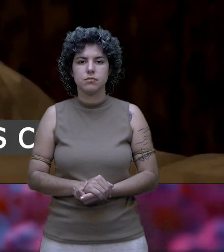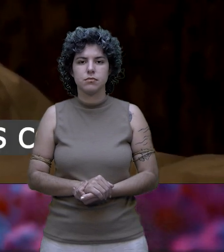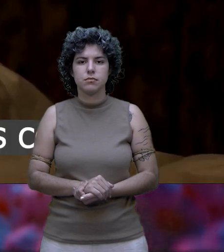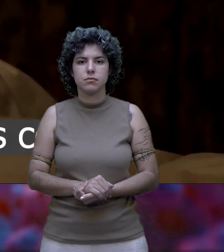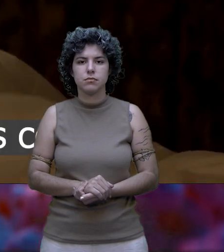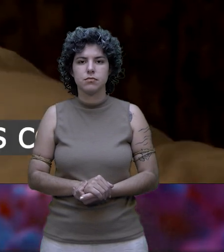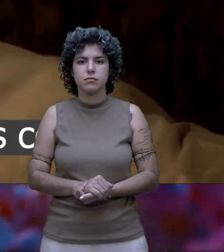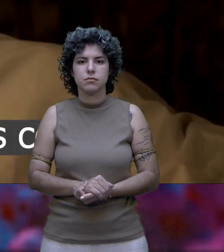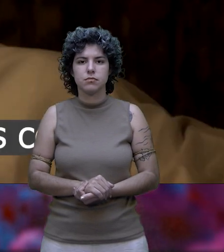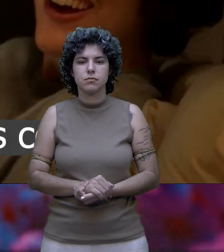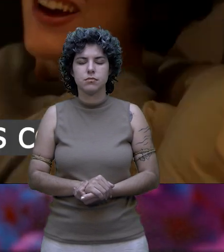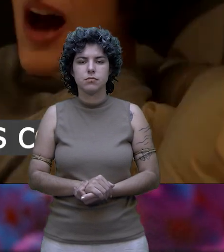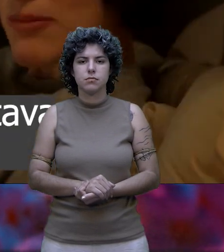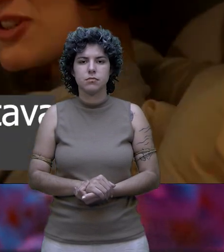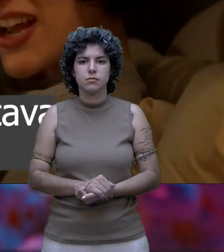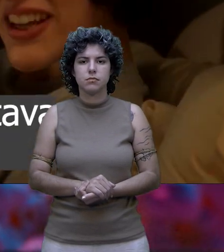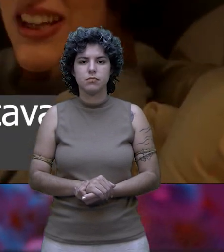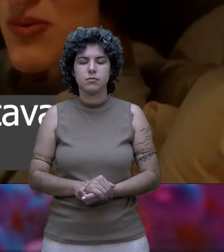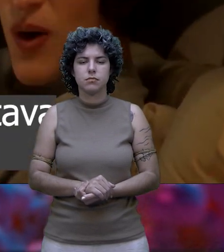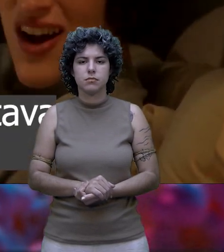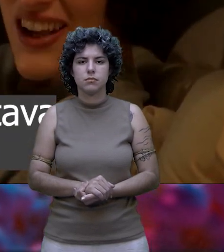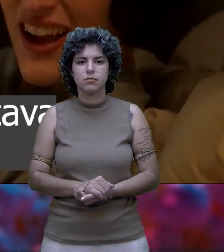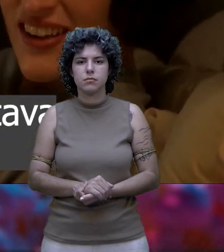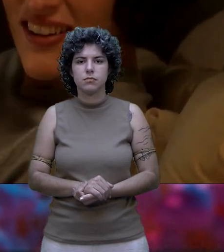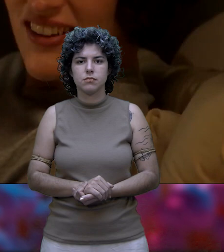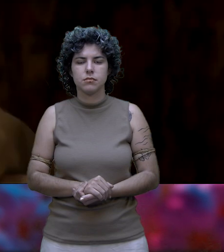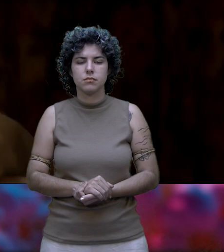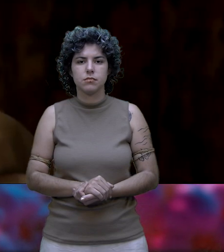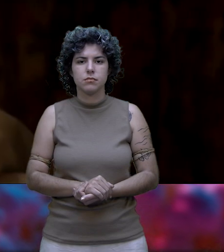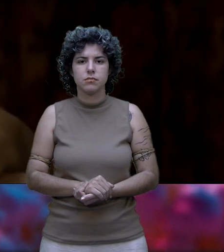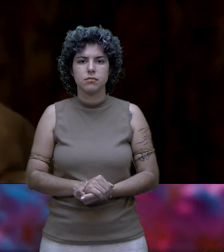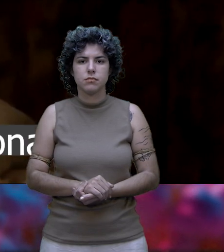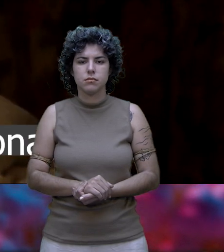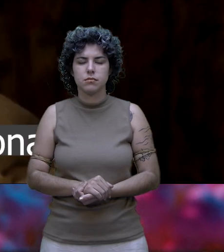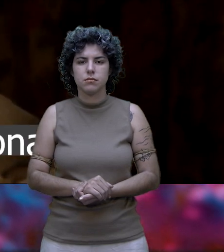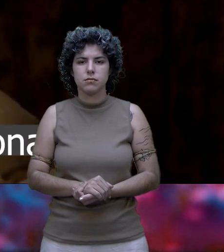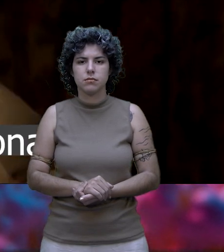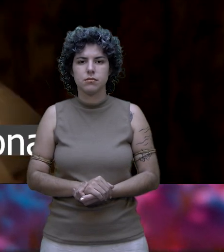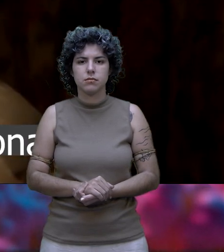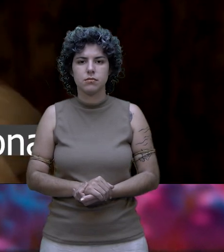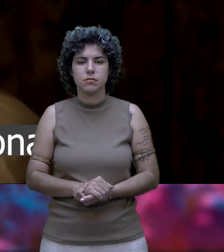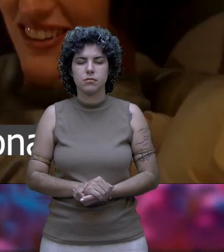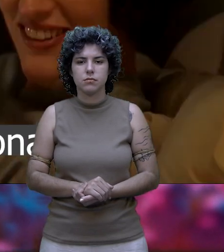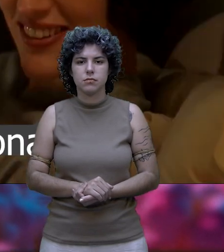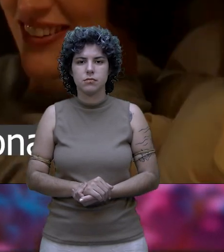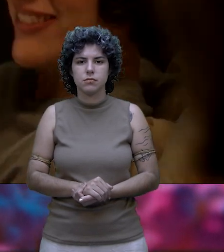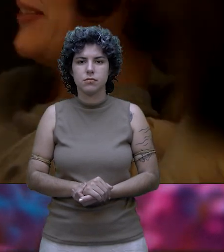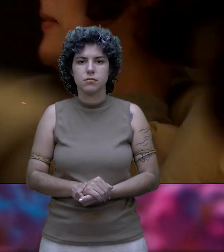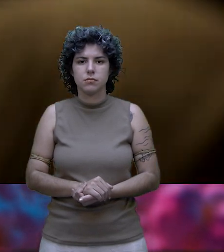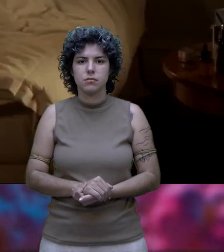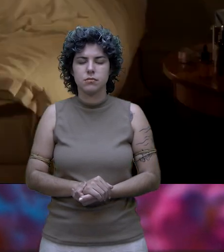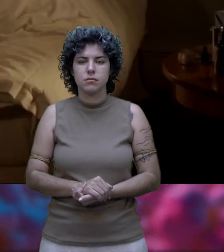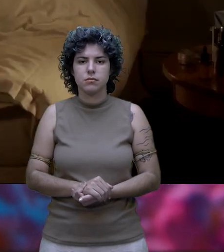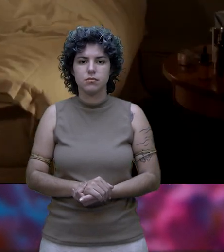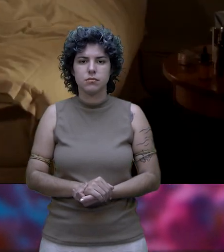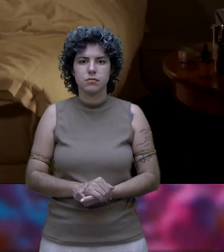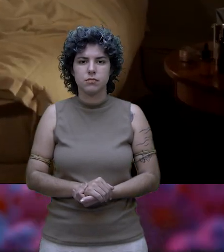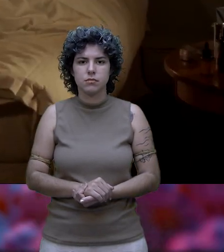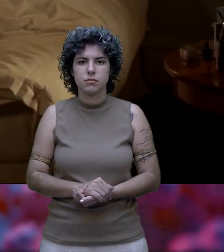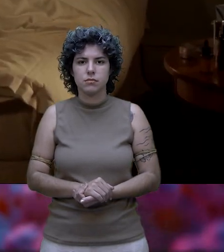Stop stealing my things. I'm just checking it's working. Oh, it's working. It's definitely working.